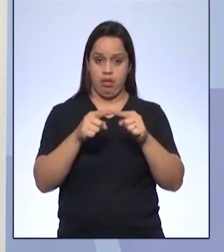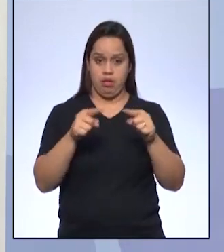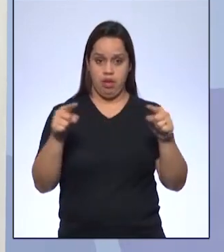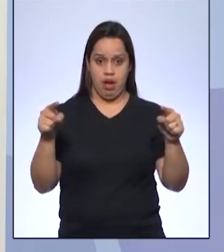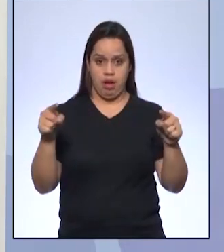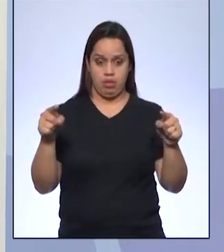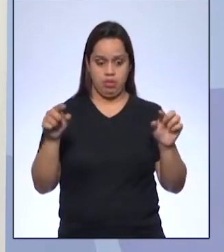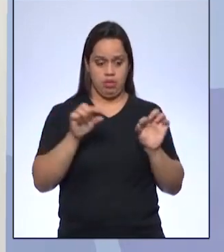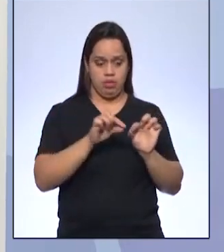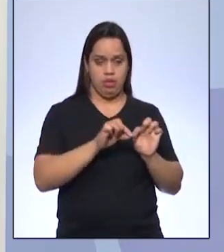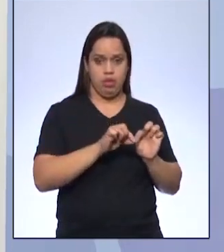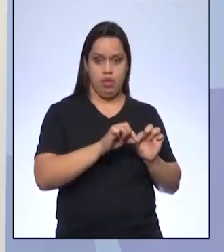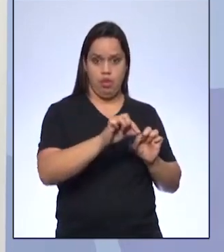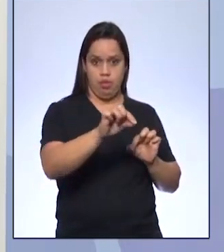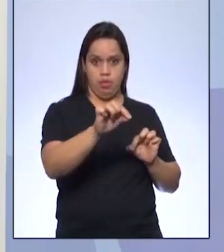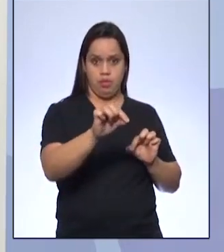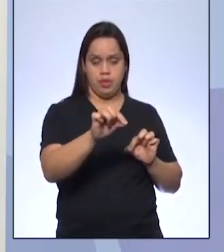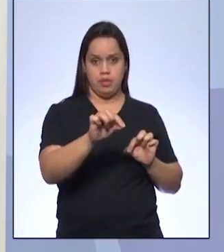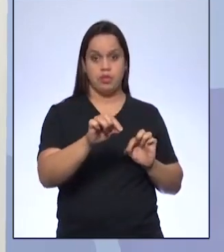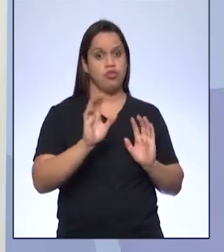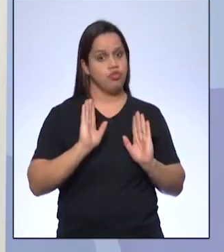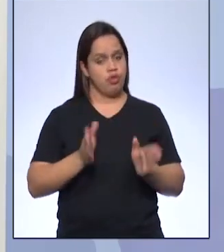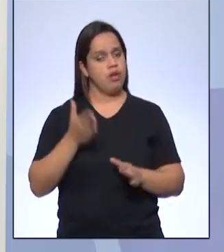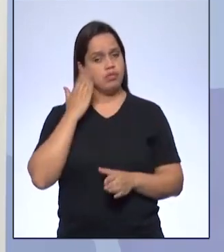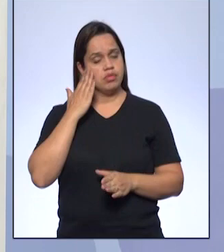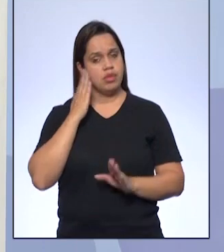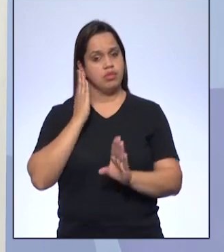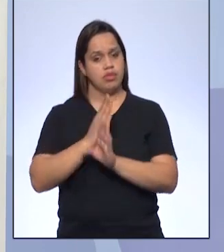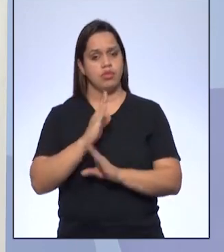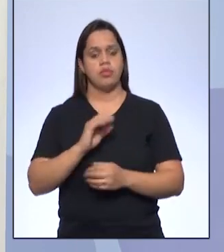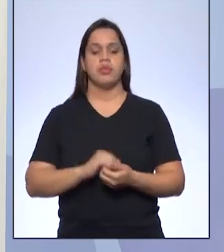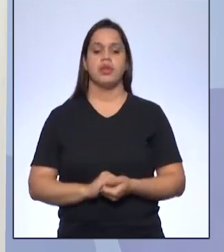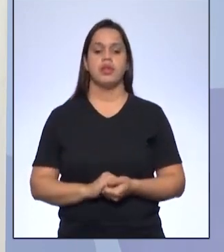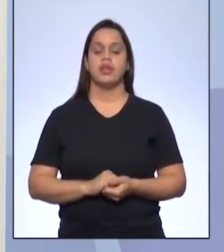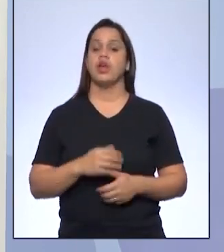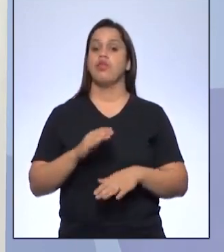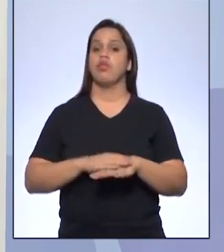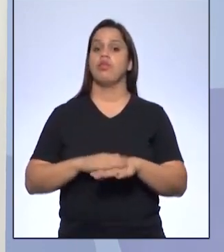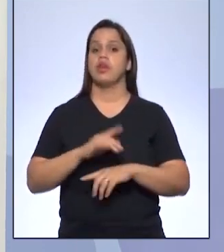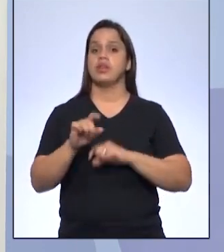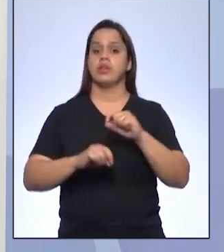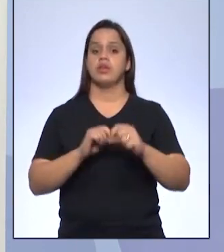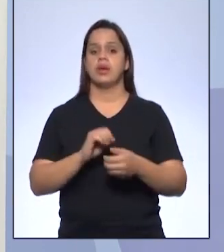que eu preciso para o comprimento. O que eu vou fazer?